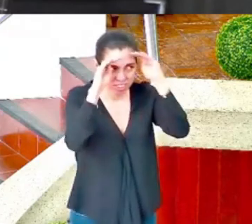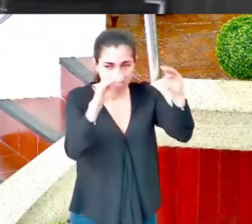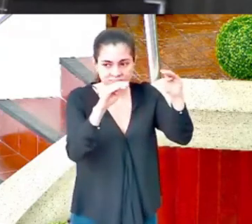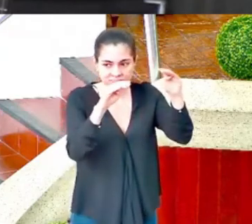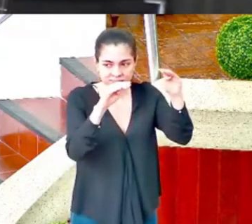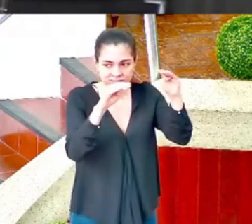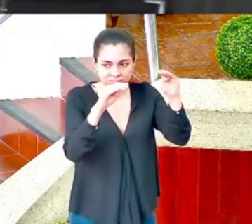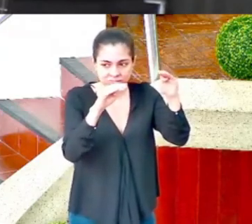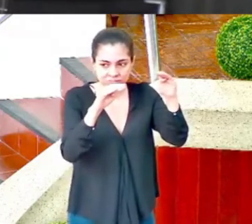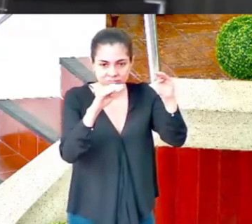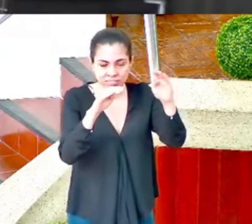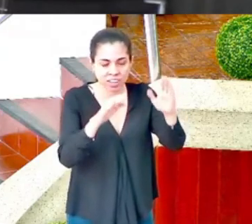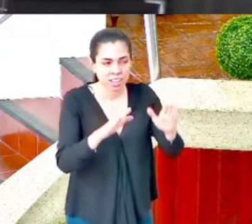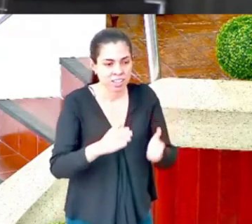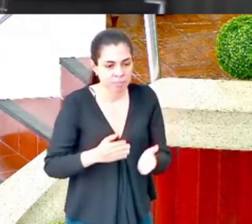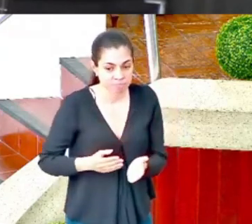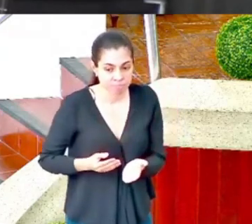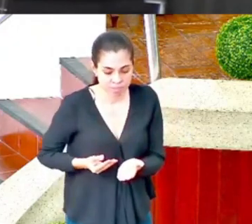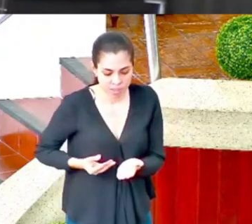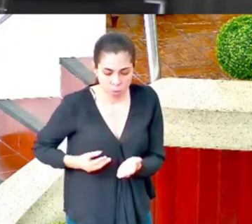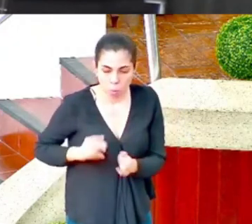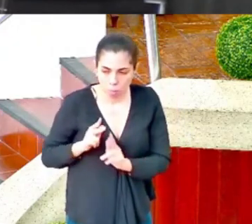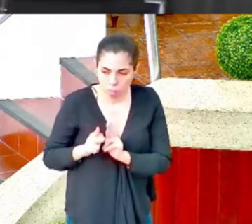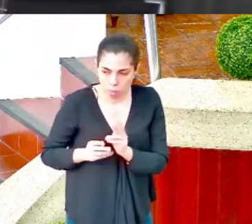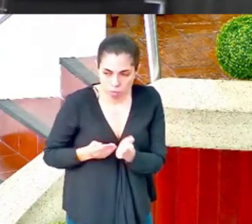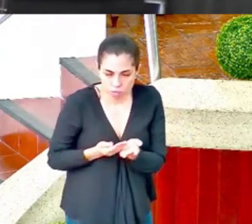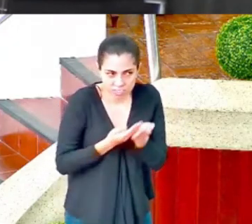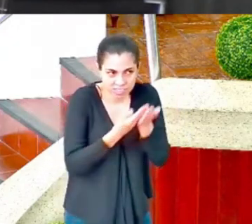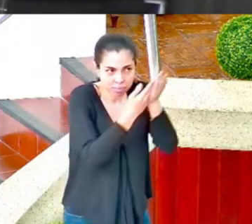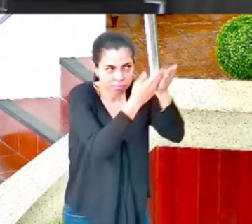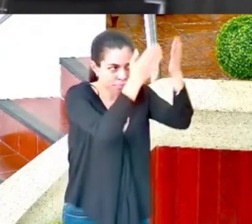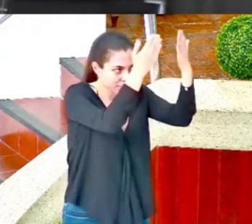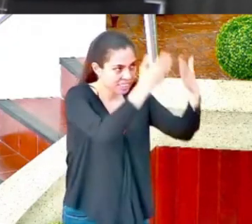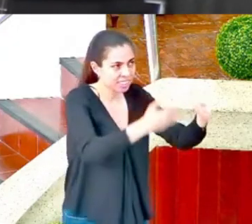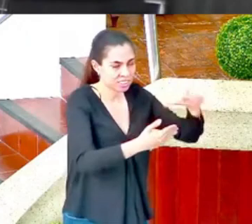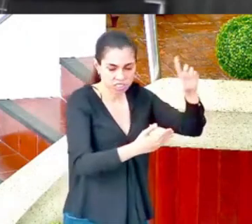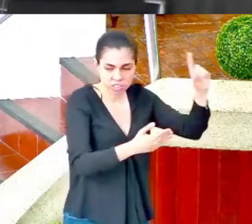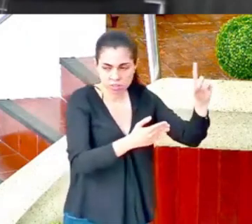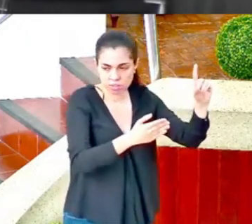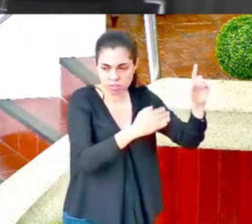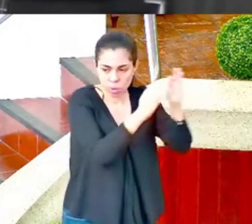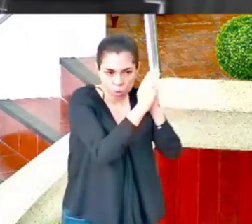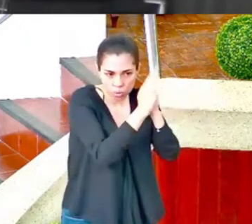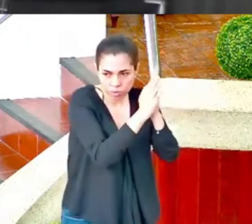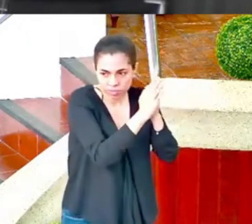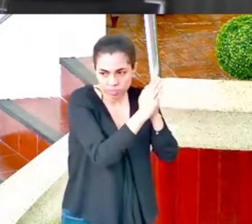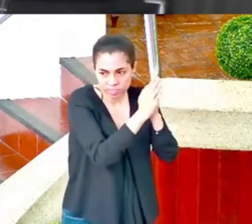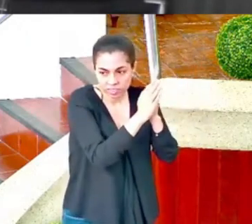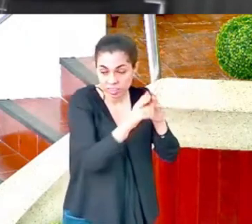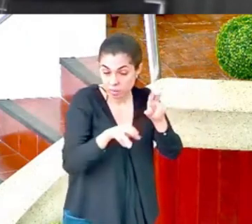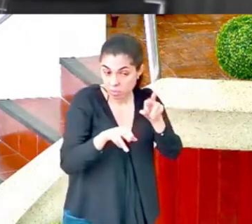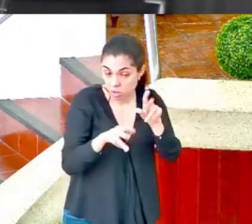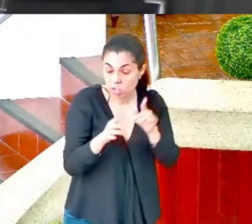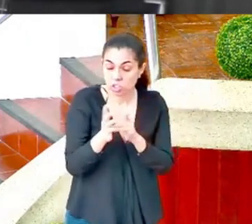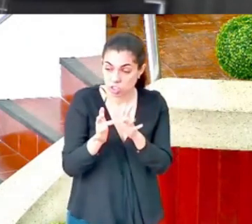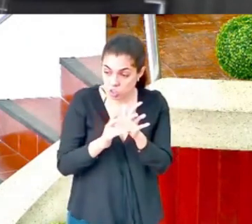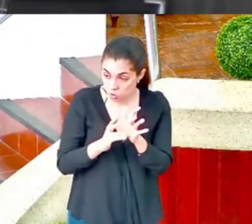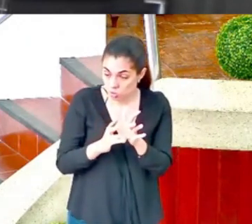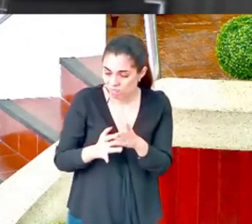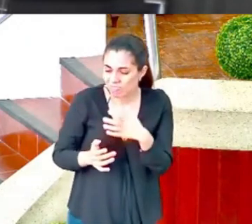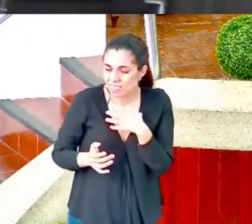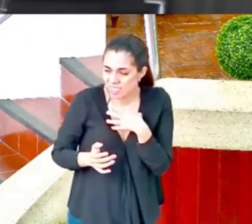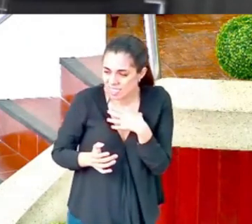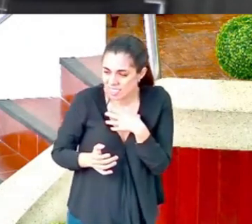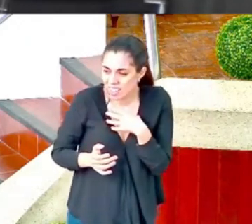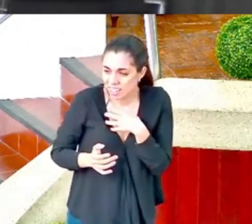foi Josias em Israel. Por 30 anos não se cultuou nos postes ídolos aos deuses criados. Por